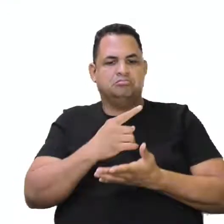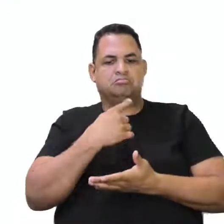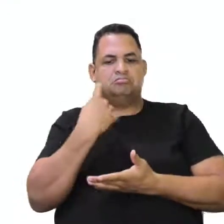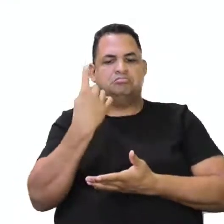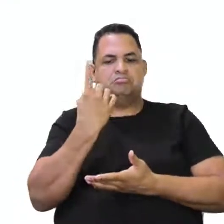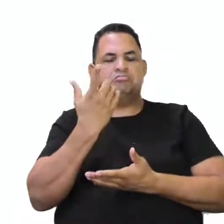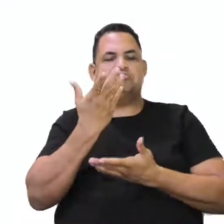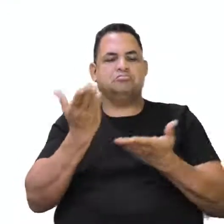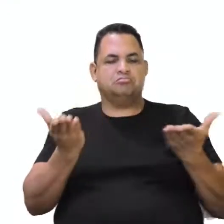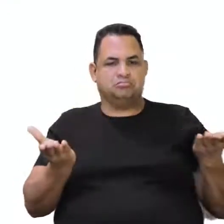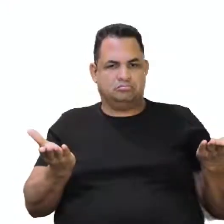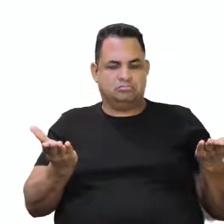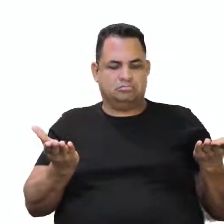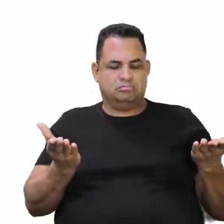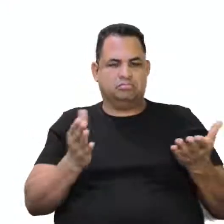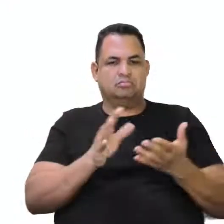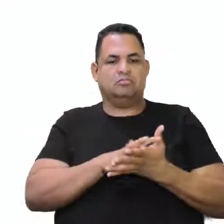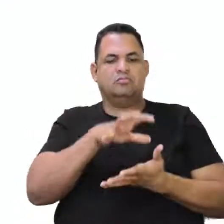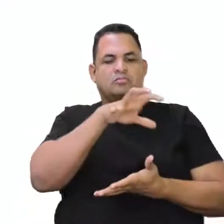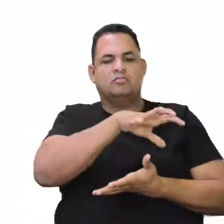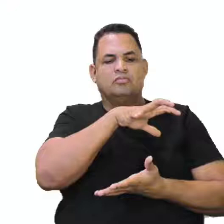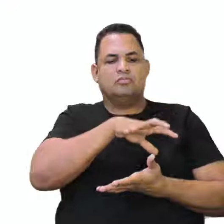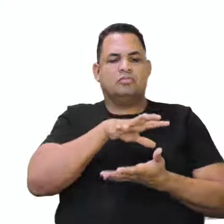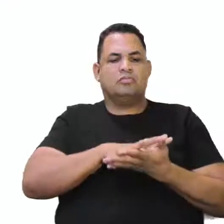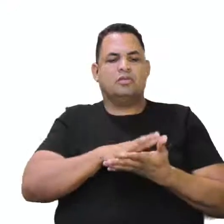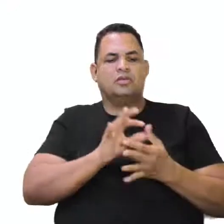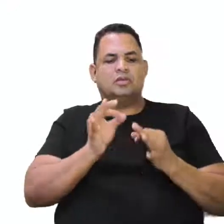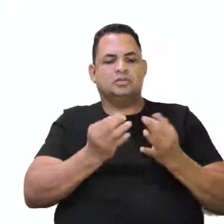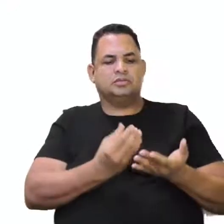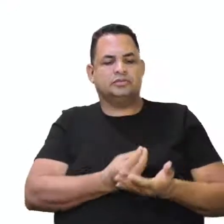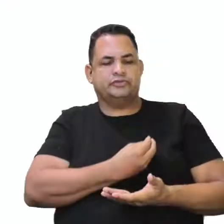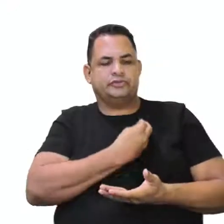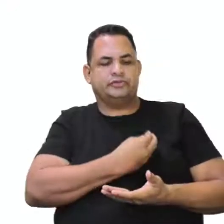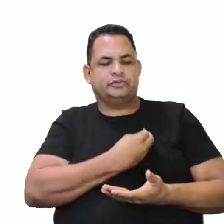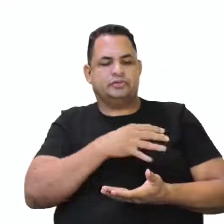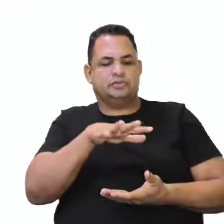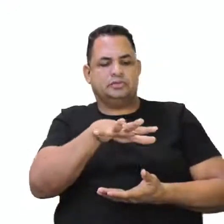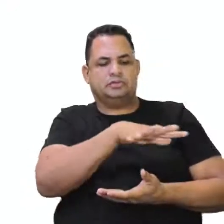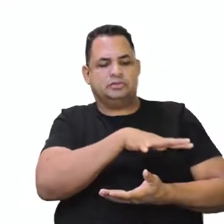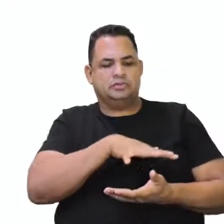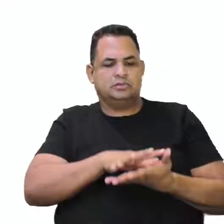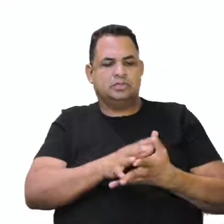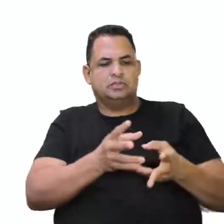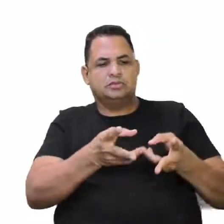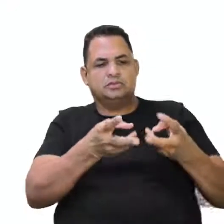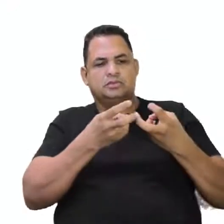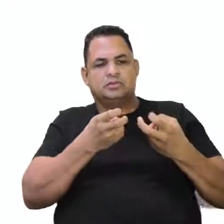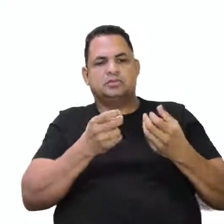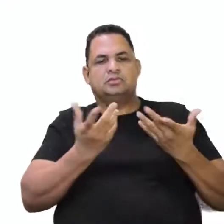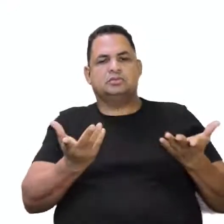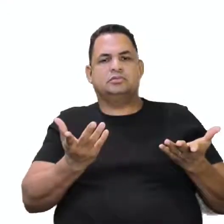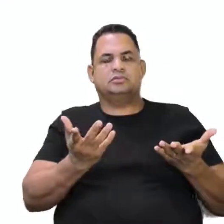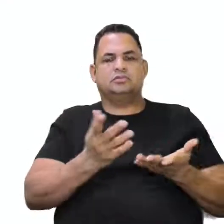estamos inseridos? Sim. Do local onde esses organismos, esses seres vivos são extraídos,